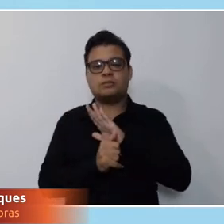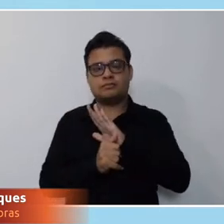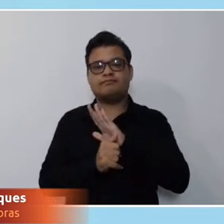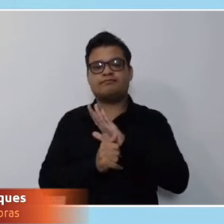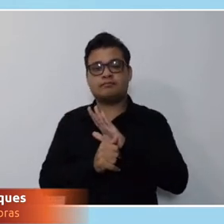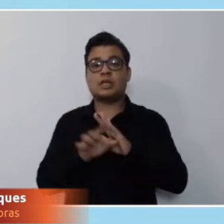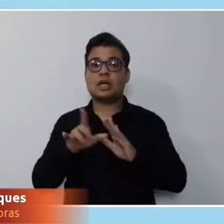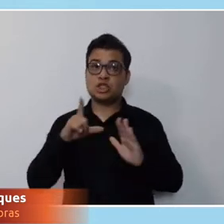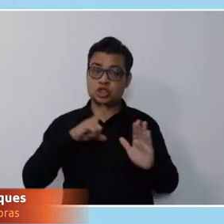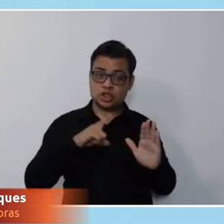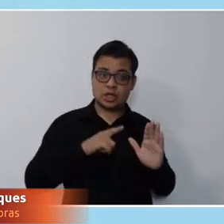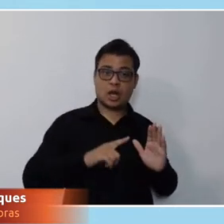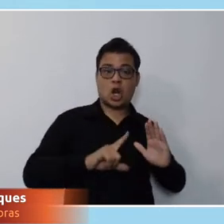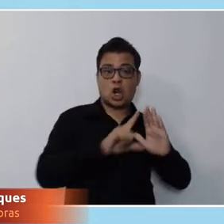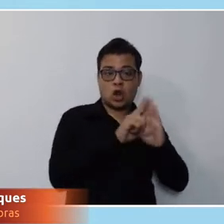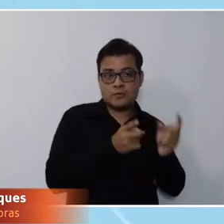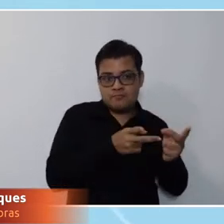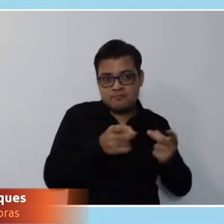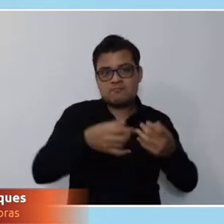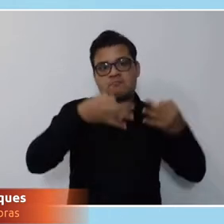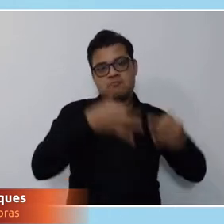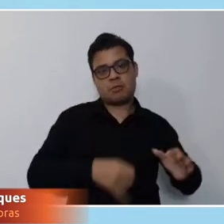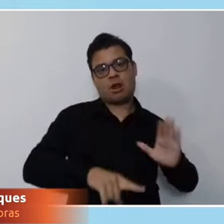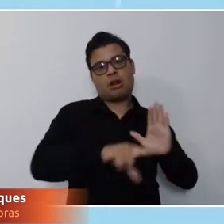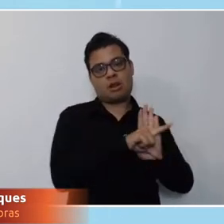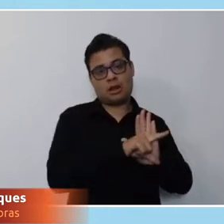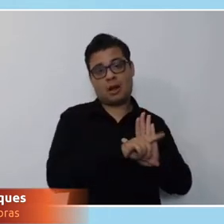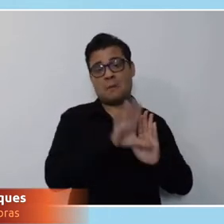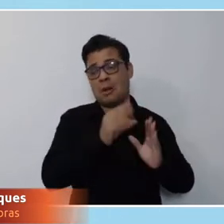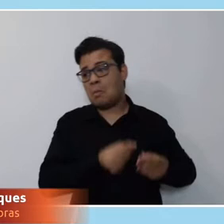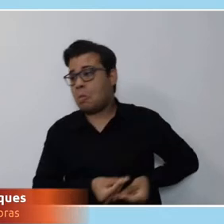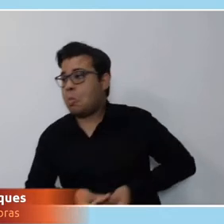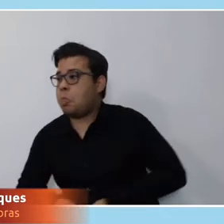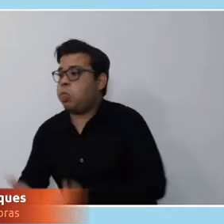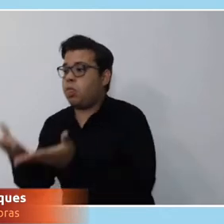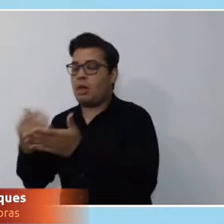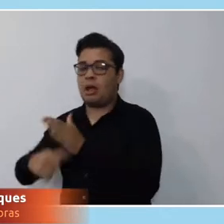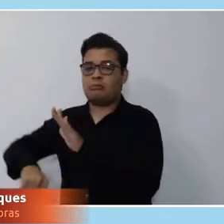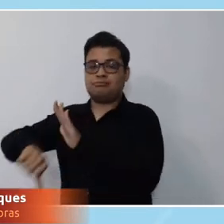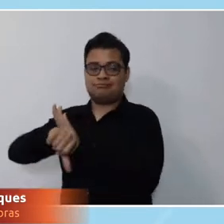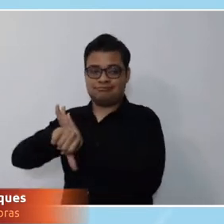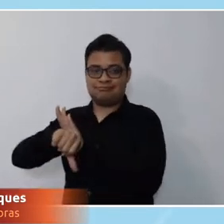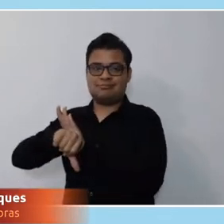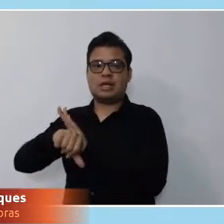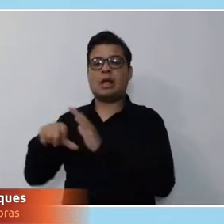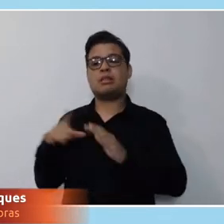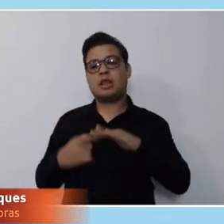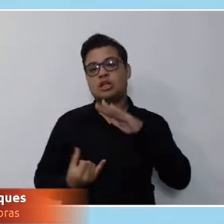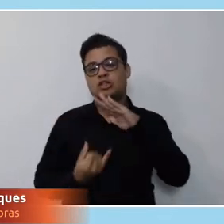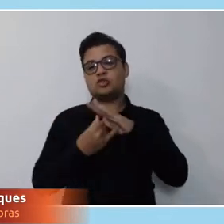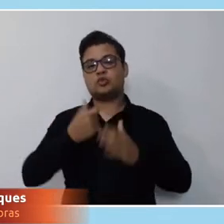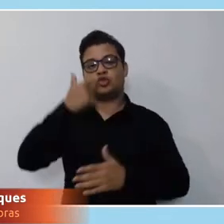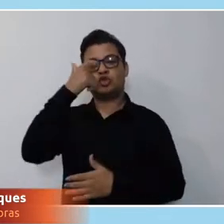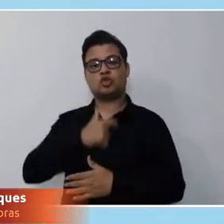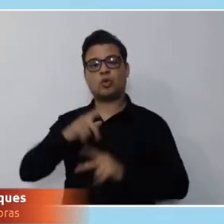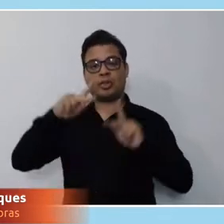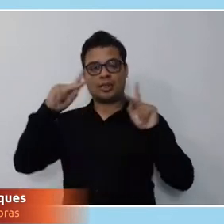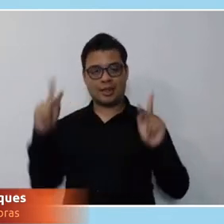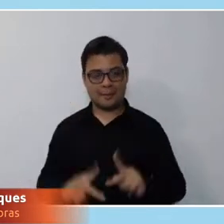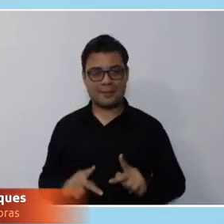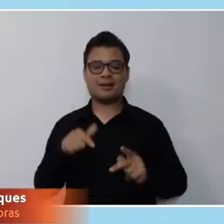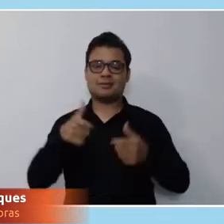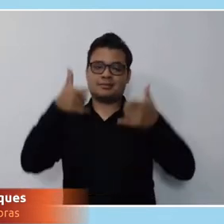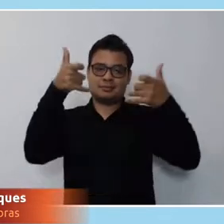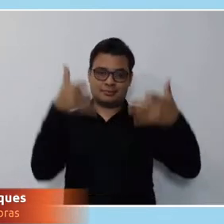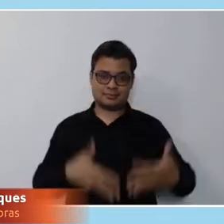legal para o ilegal, que foi desenvolvido e divulgado pelo Instituto Sou da Paz. Essa pesquisa analisou mais de 23